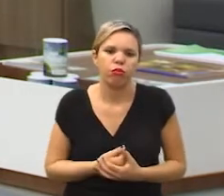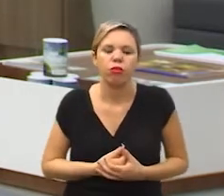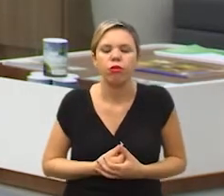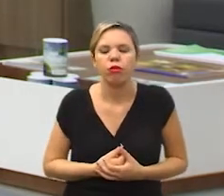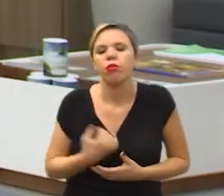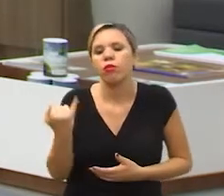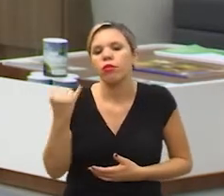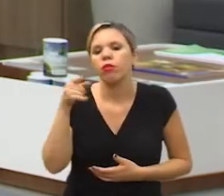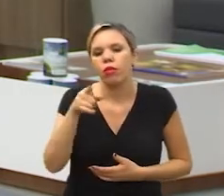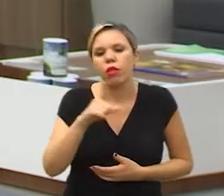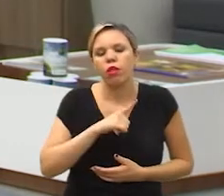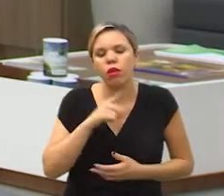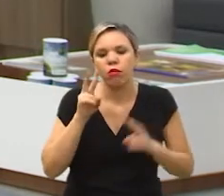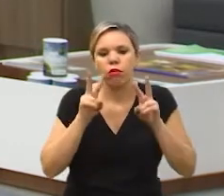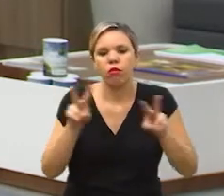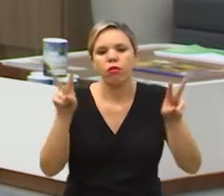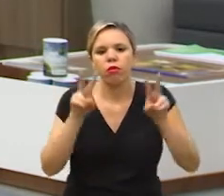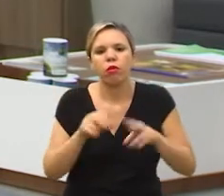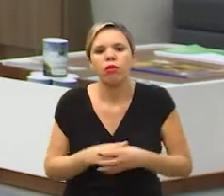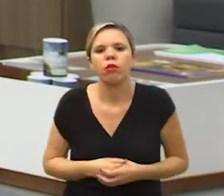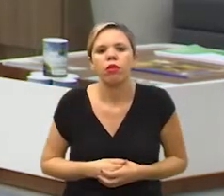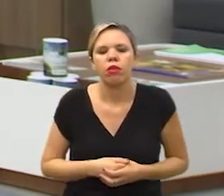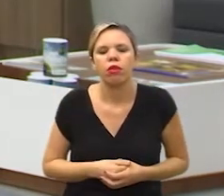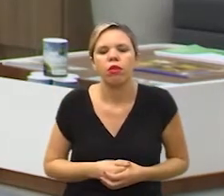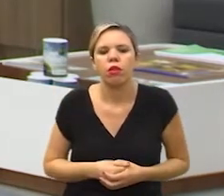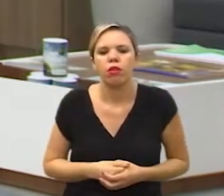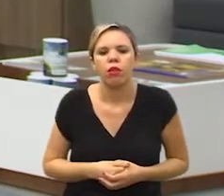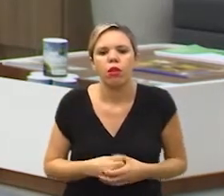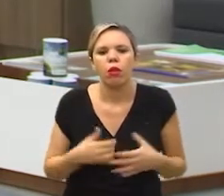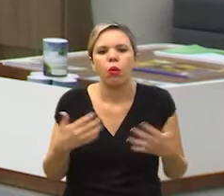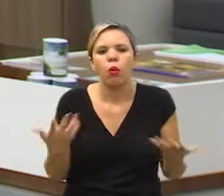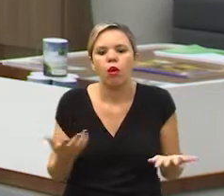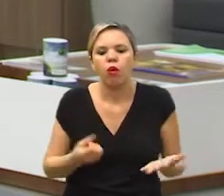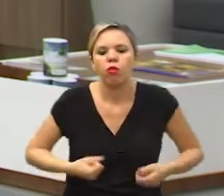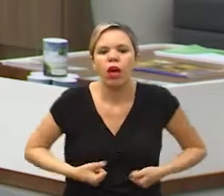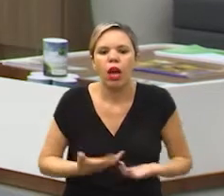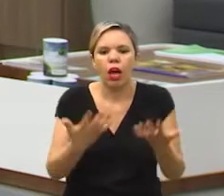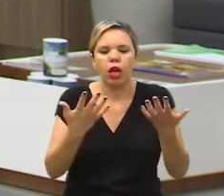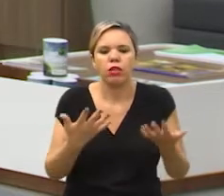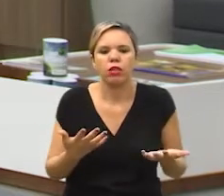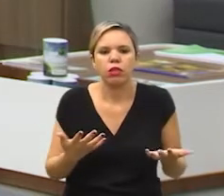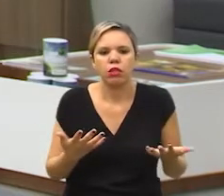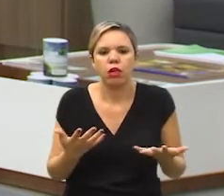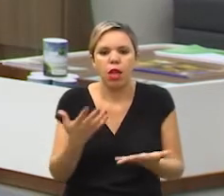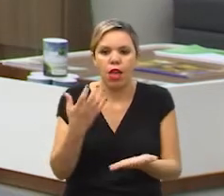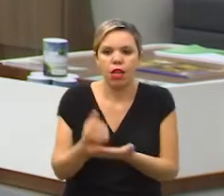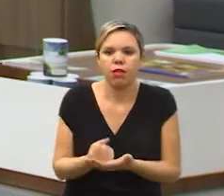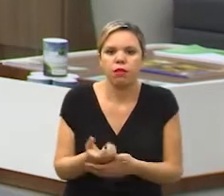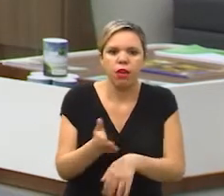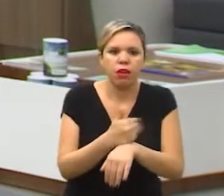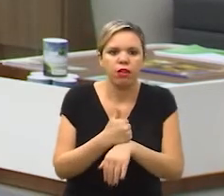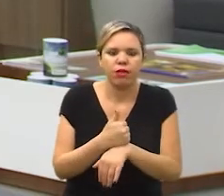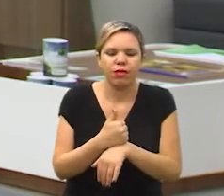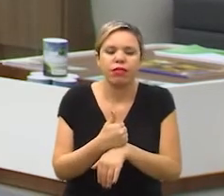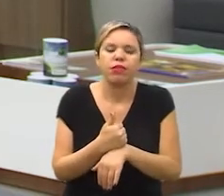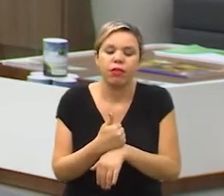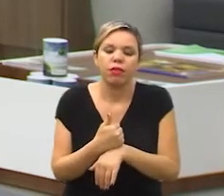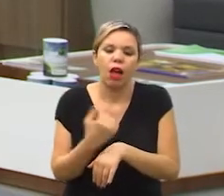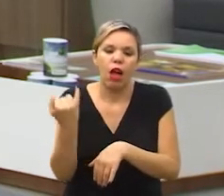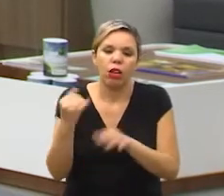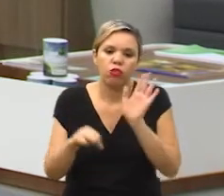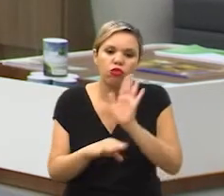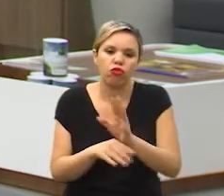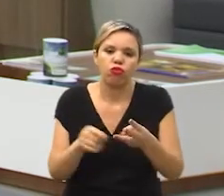Então é importante você ter a visão de quanto você vai gastar antes mesmo de você receber. Isso faz toda a diferença.